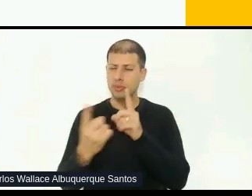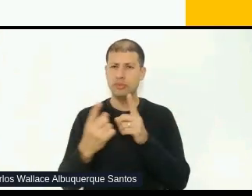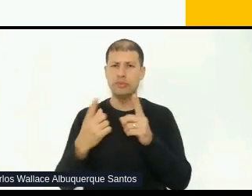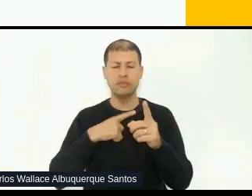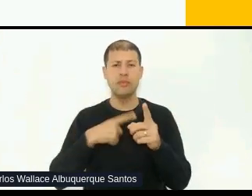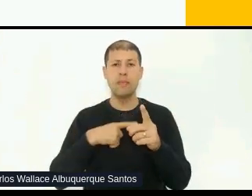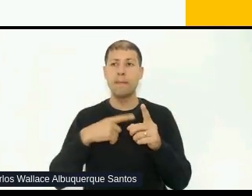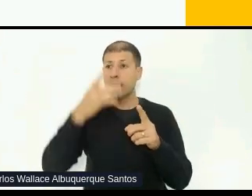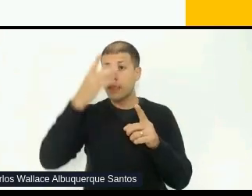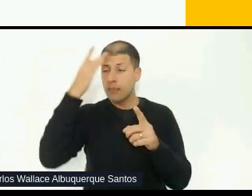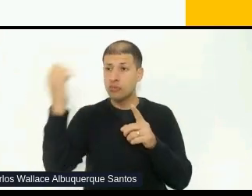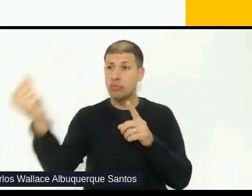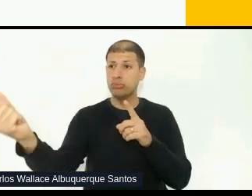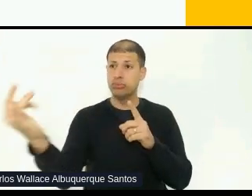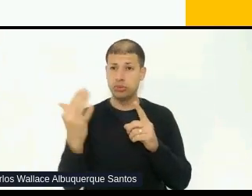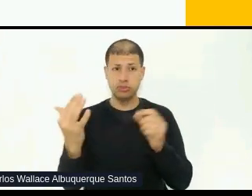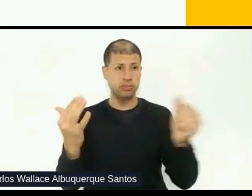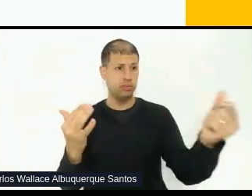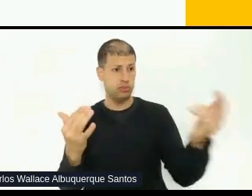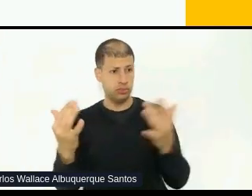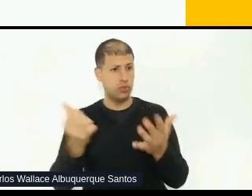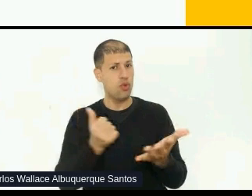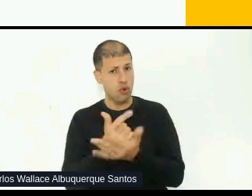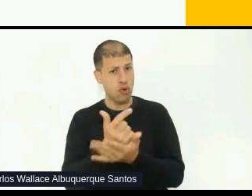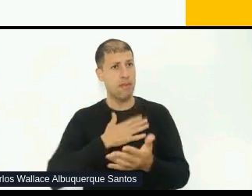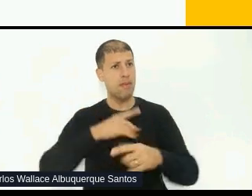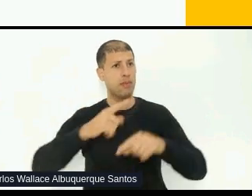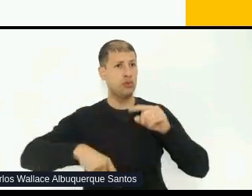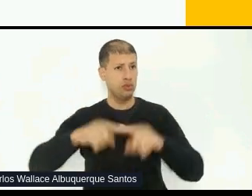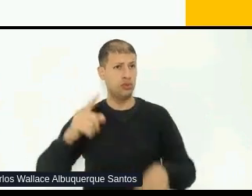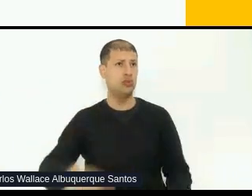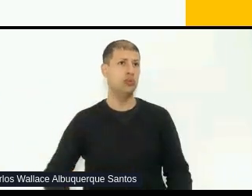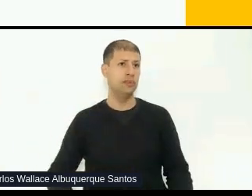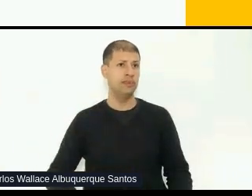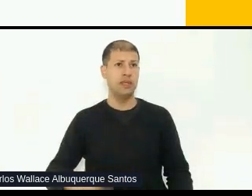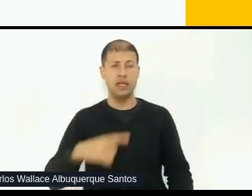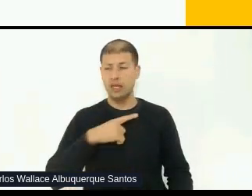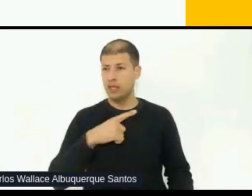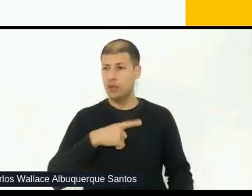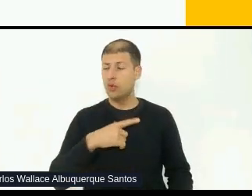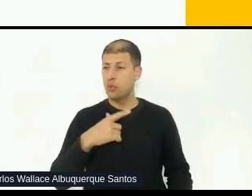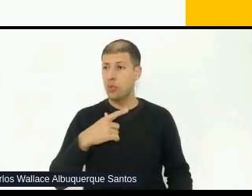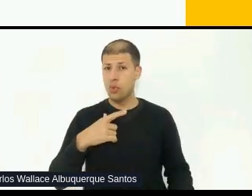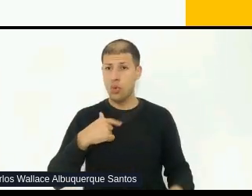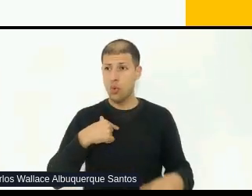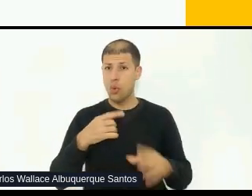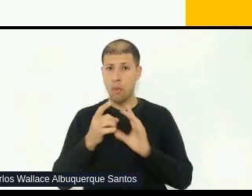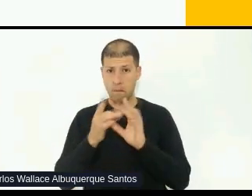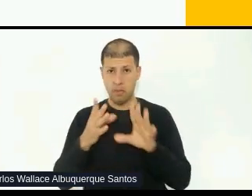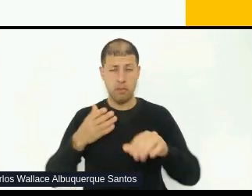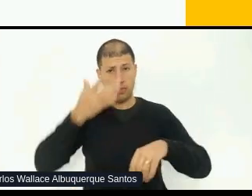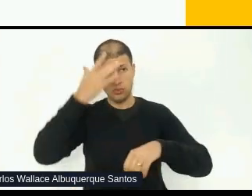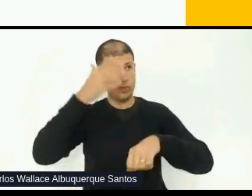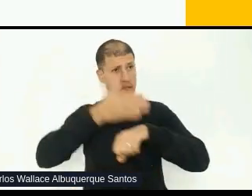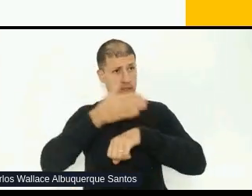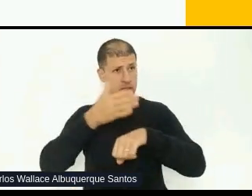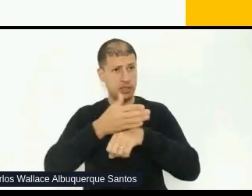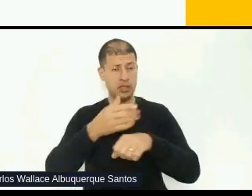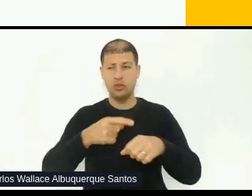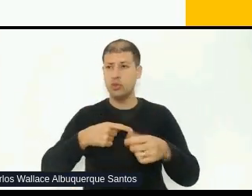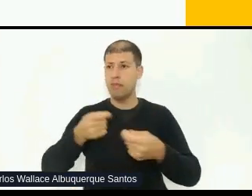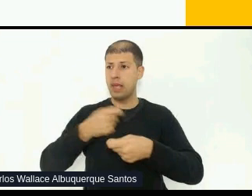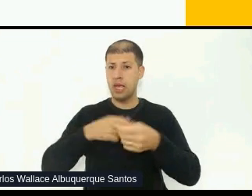permitindo que essas pessoas comprem o meu produto. Eu estou permitindo que essas pessoas consigam acessar esse meu novo produto. Eu estou expandindo a minha atuação no